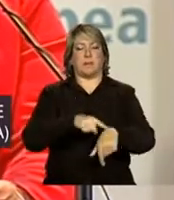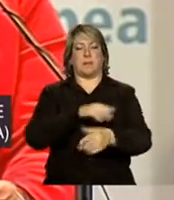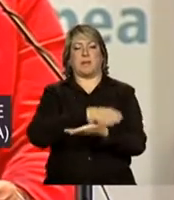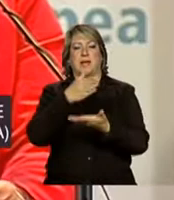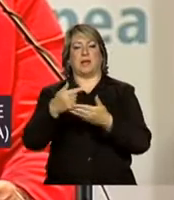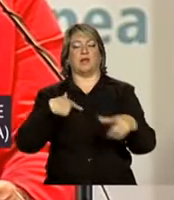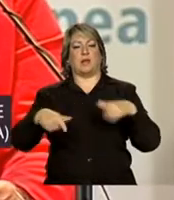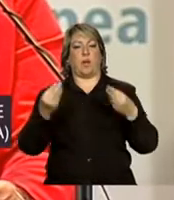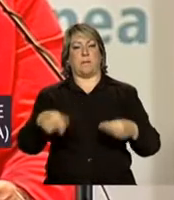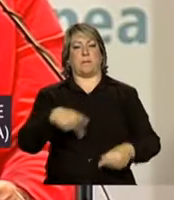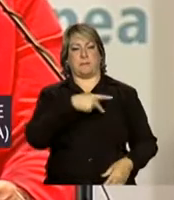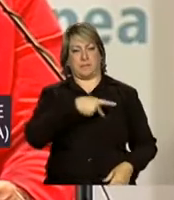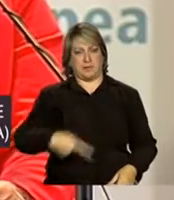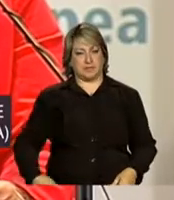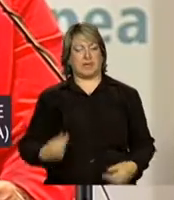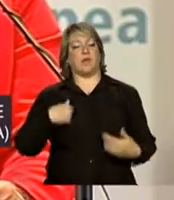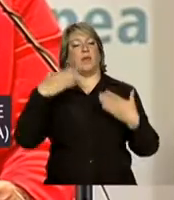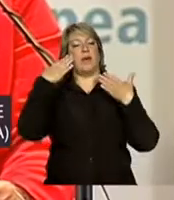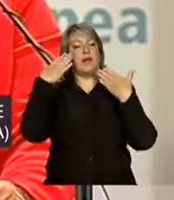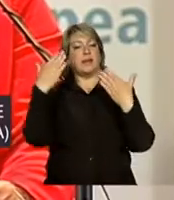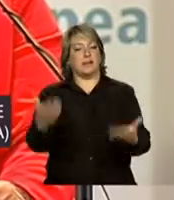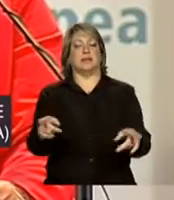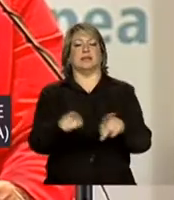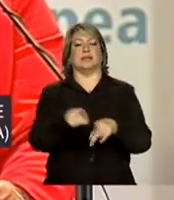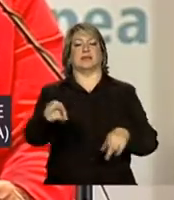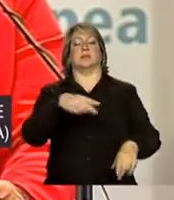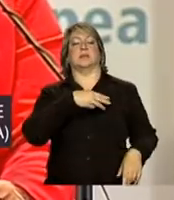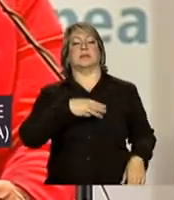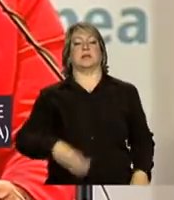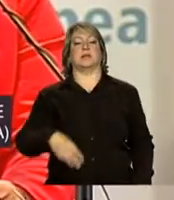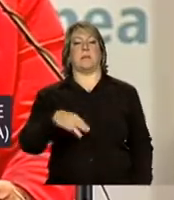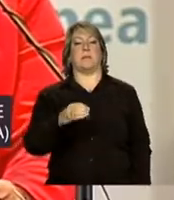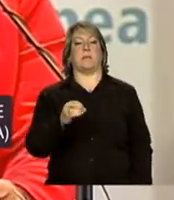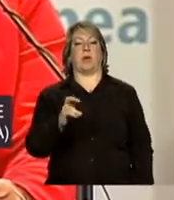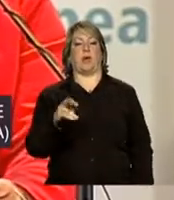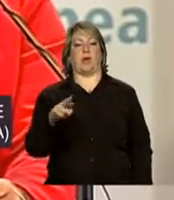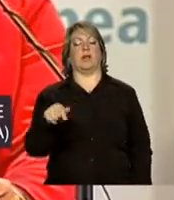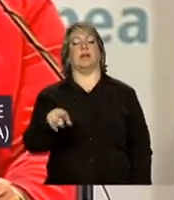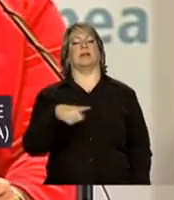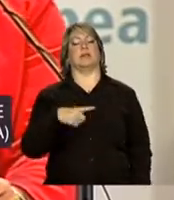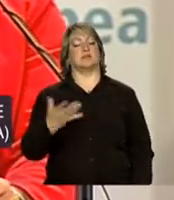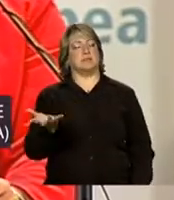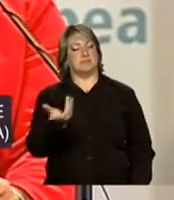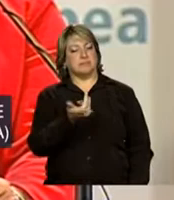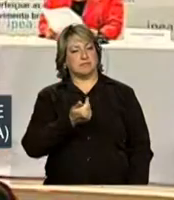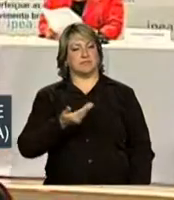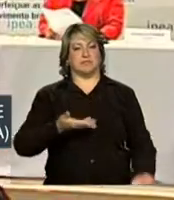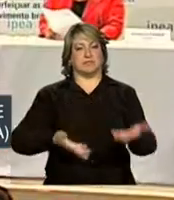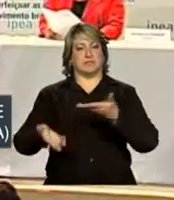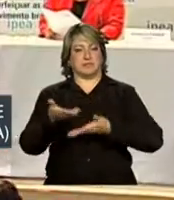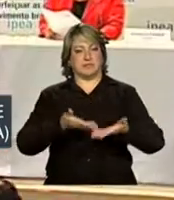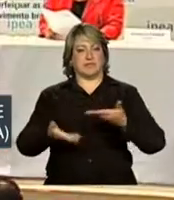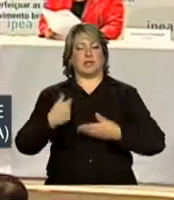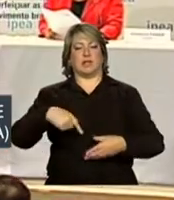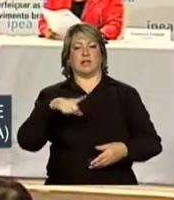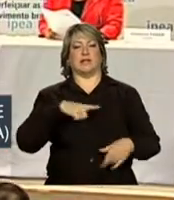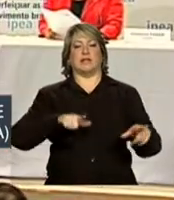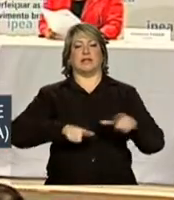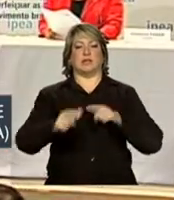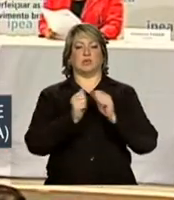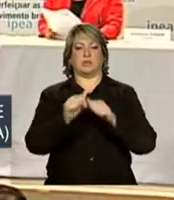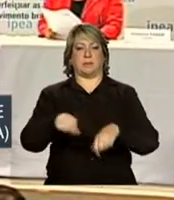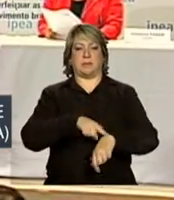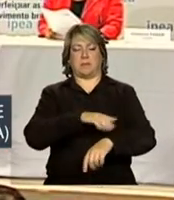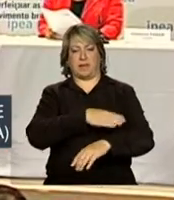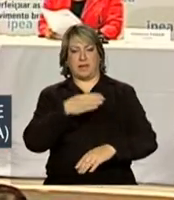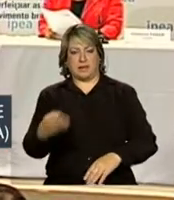como presidente interino. Agradeço ao ministro Moreira Franco pela atuação cordial que tivemos nesse período,